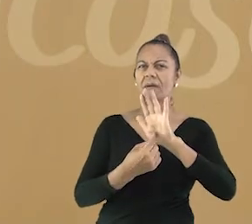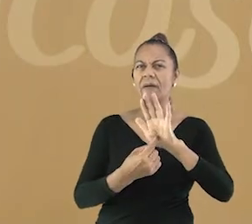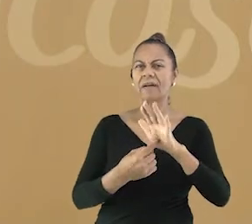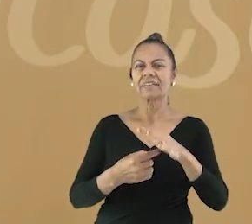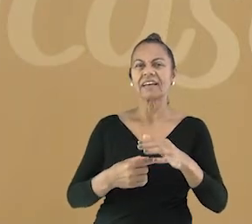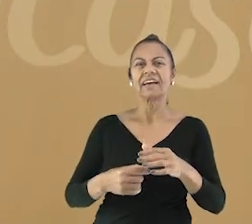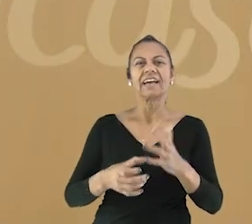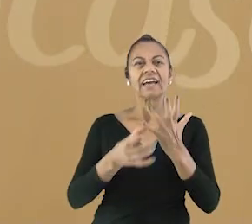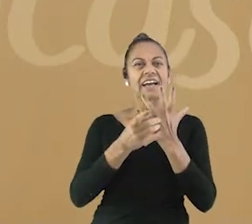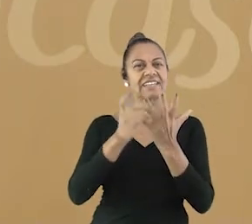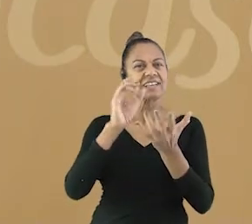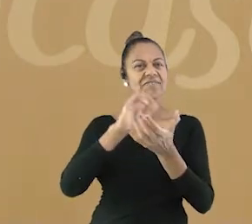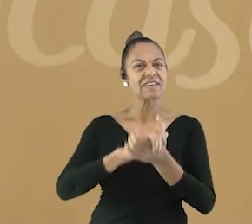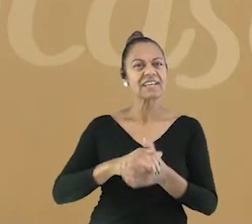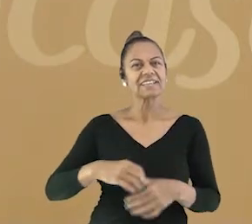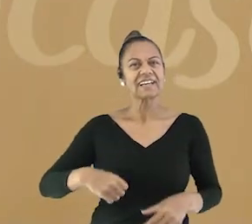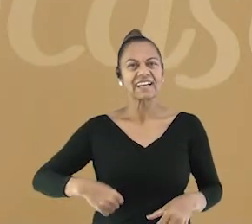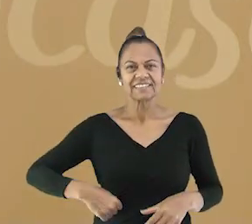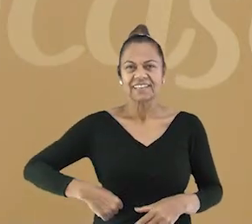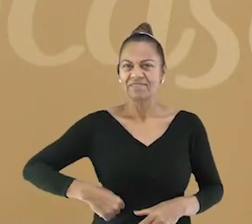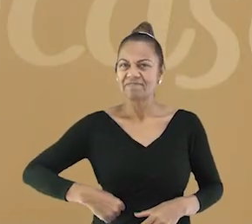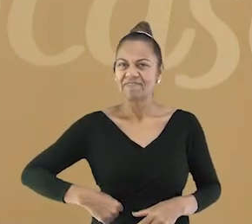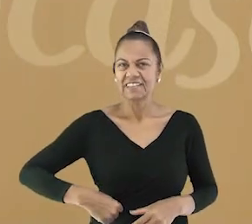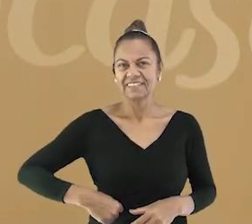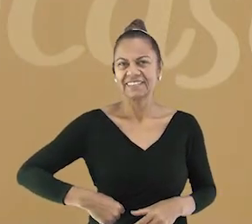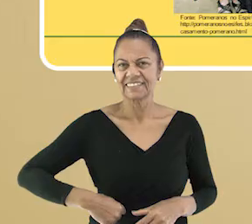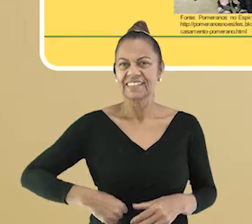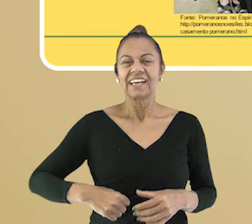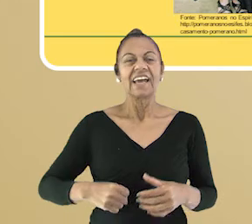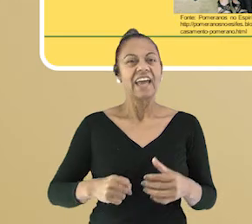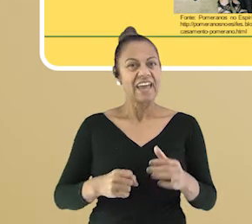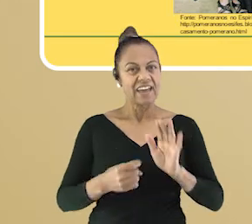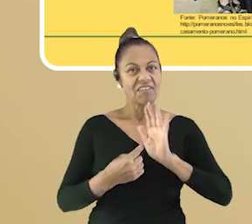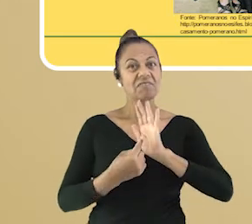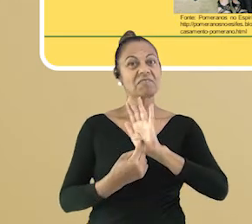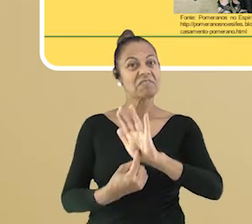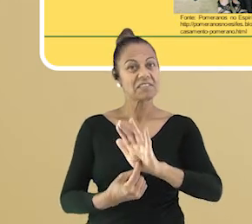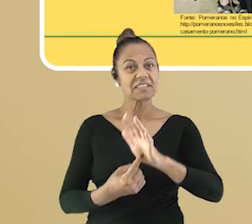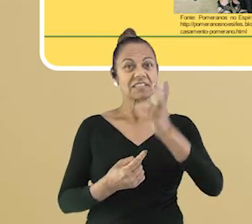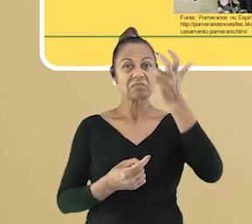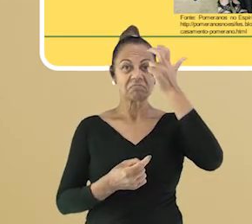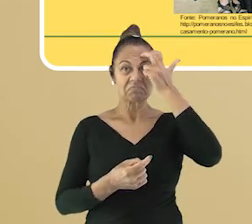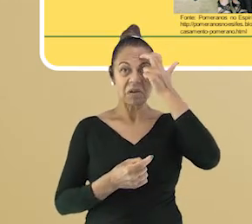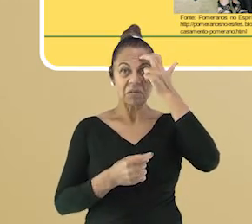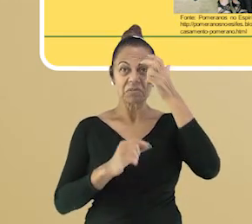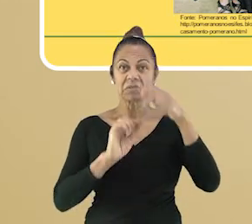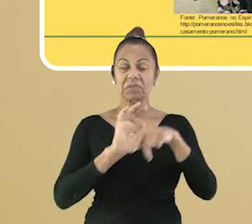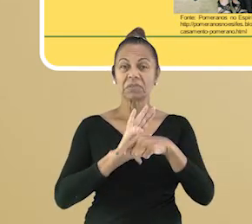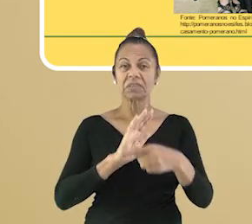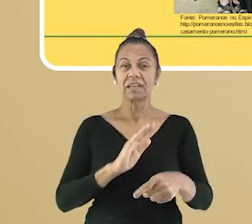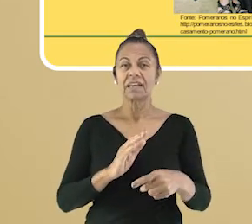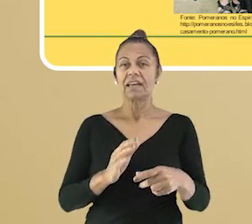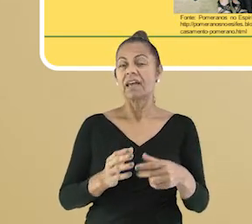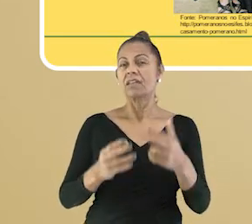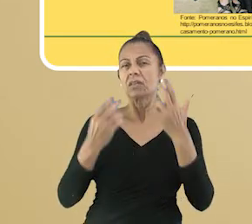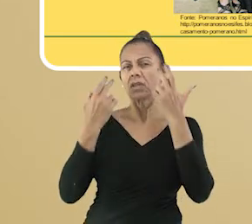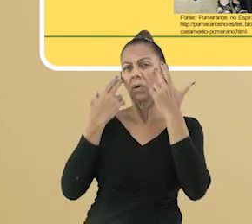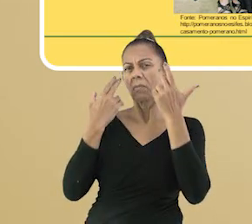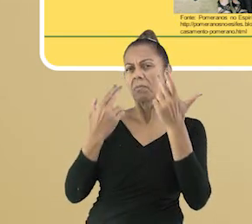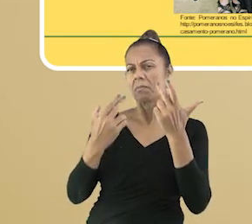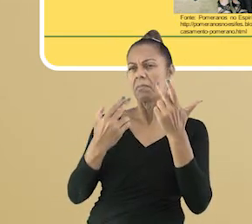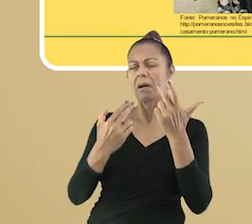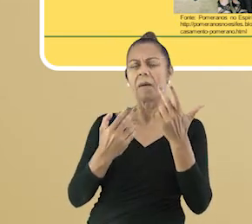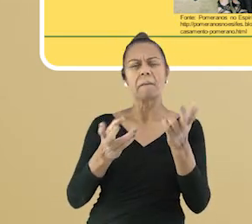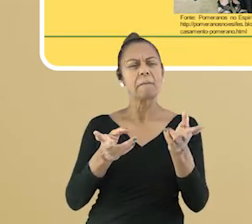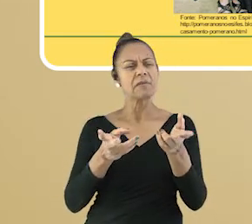Jetibá, região serrana do estado do Espírito Santo. O casamento que estamos acostumados a ver nas novelas,